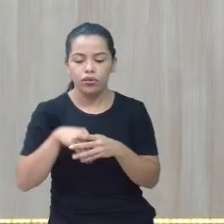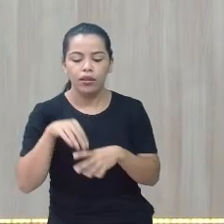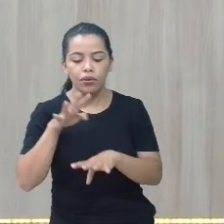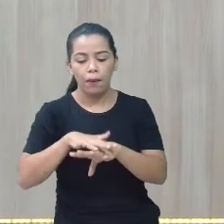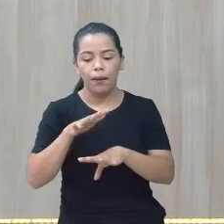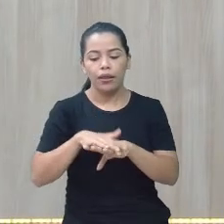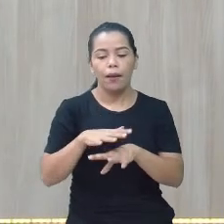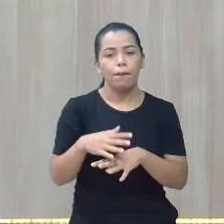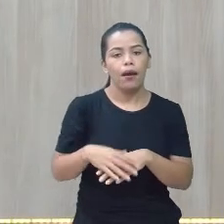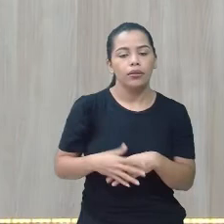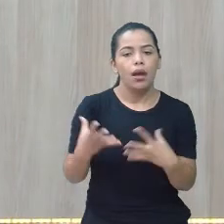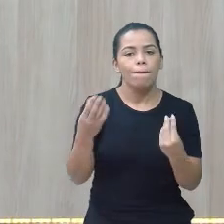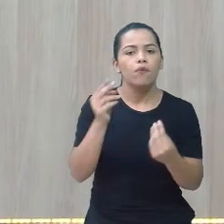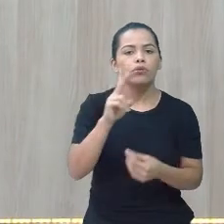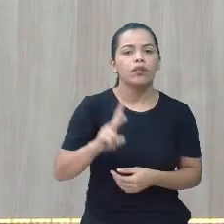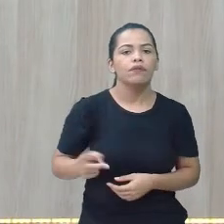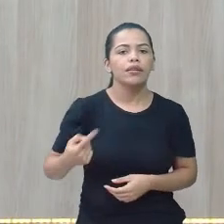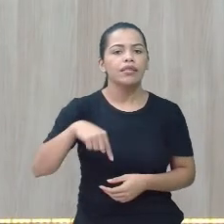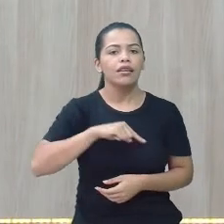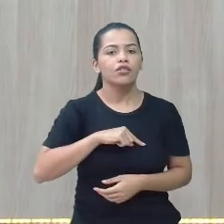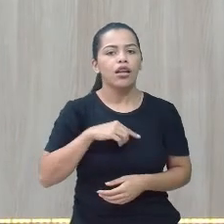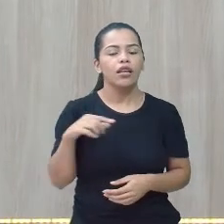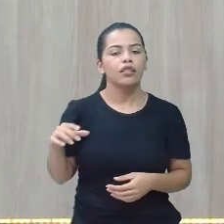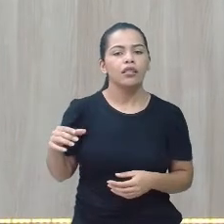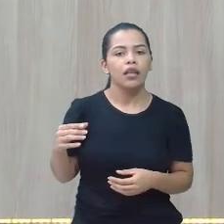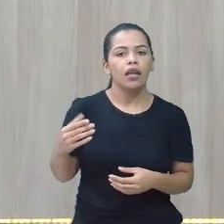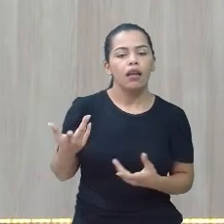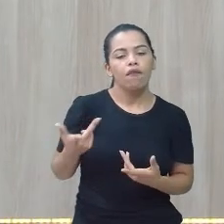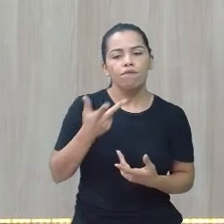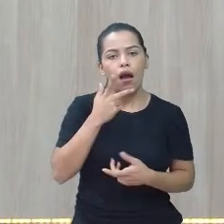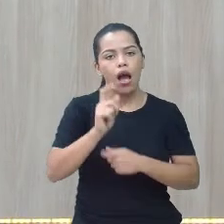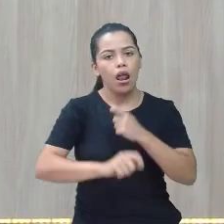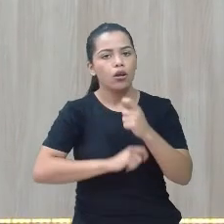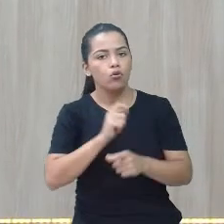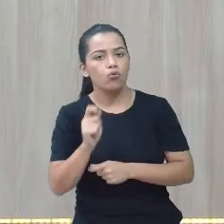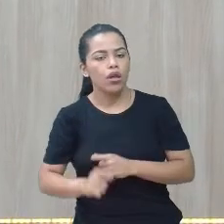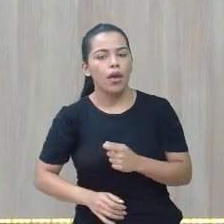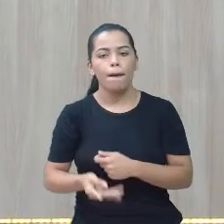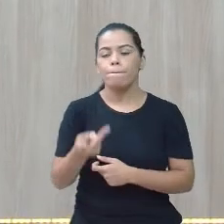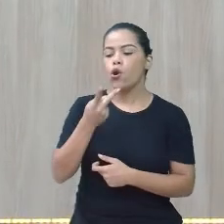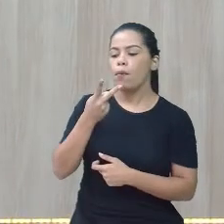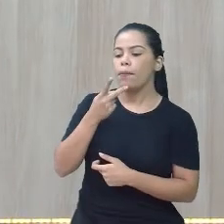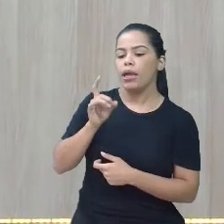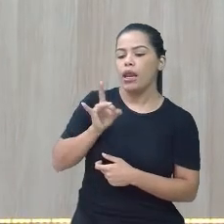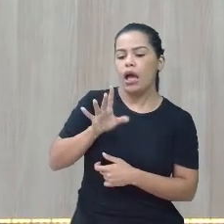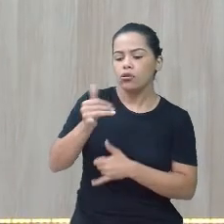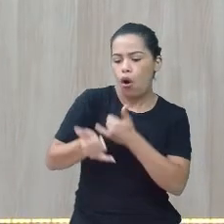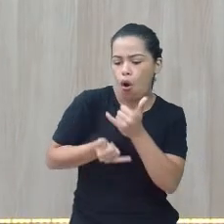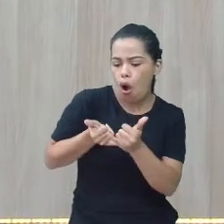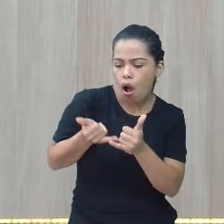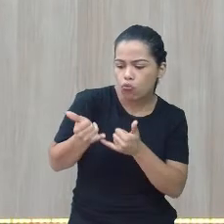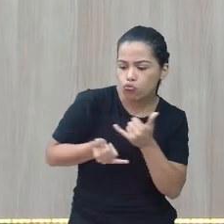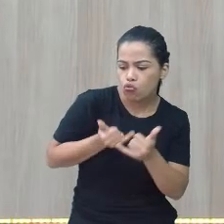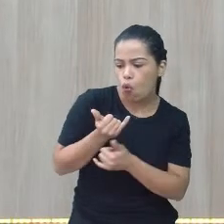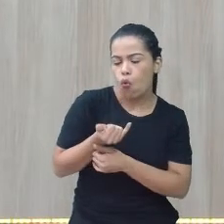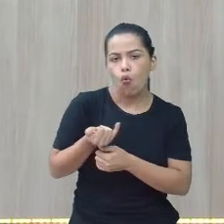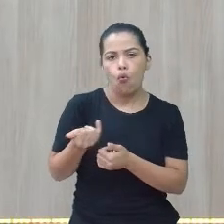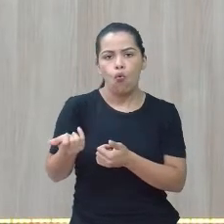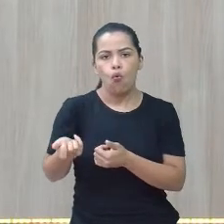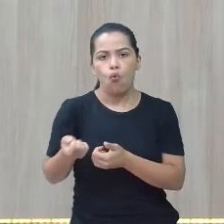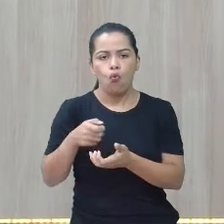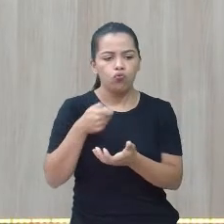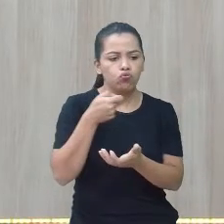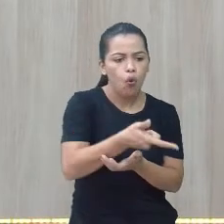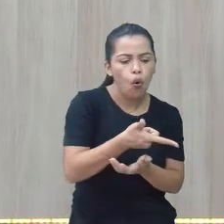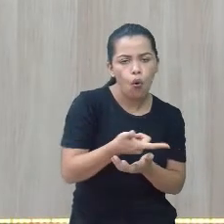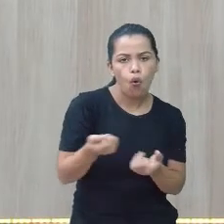gente associa a ideia de probabilidade simplesmente aos jogos, né? Ou seja, às loterias, aos jogos de azar, né? Aos